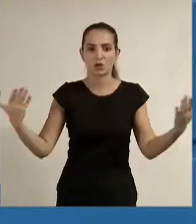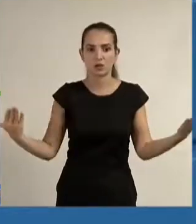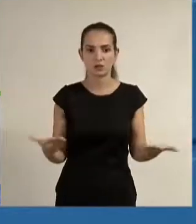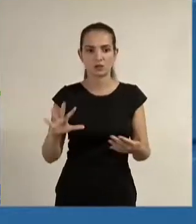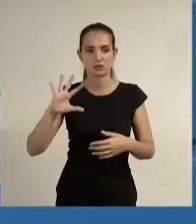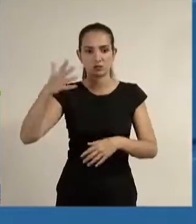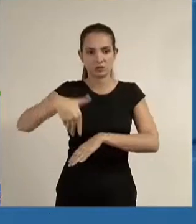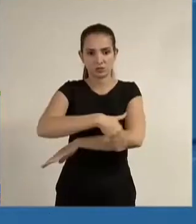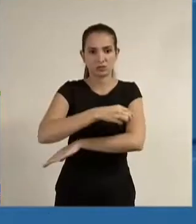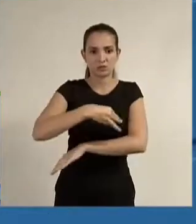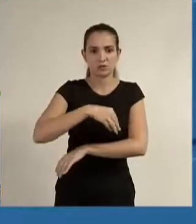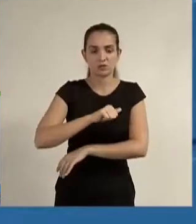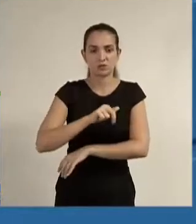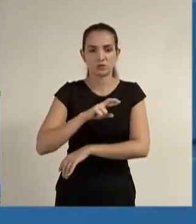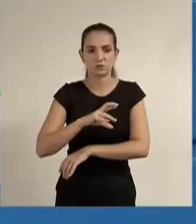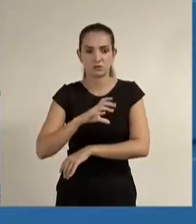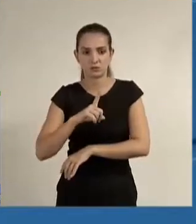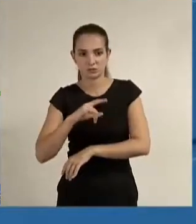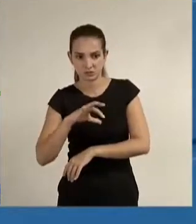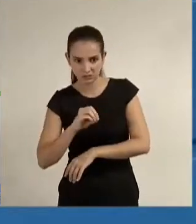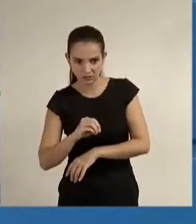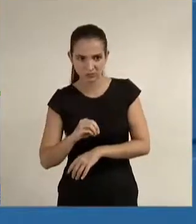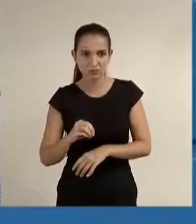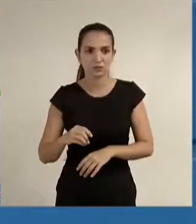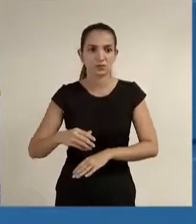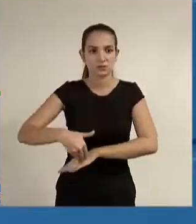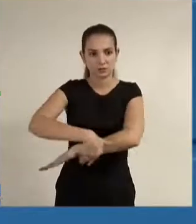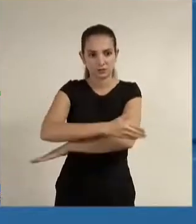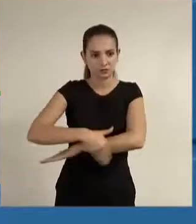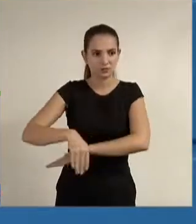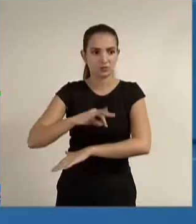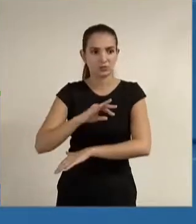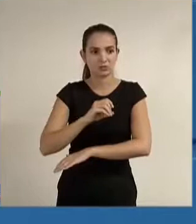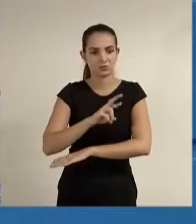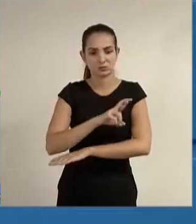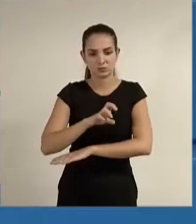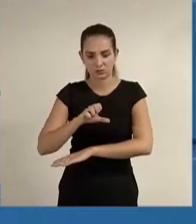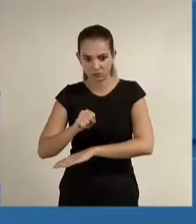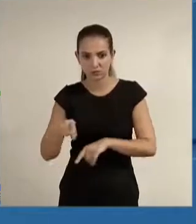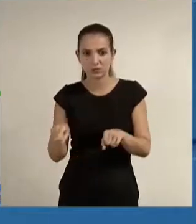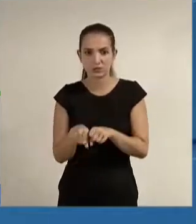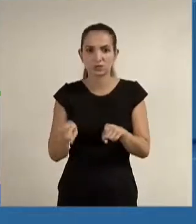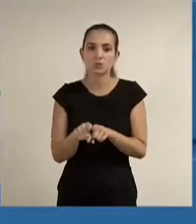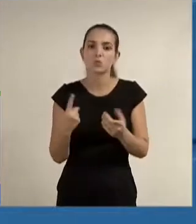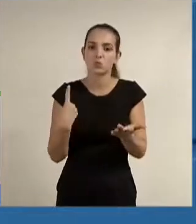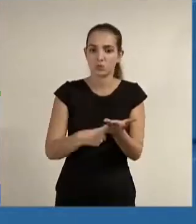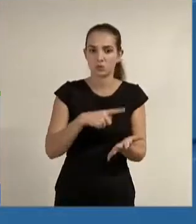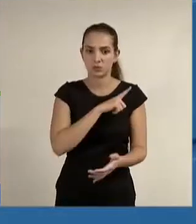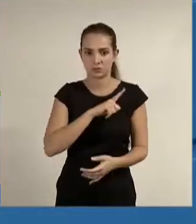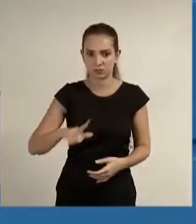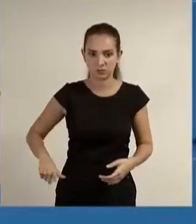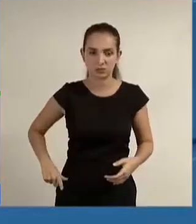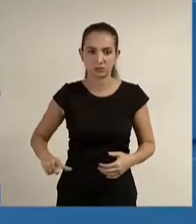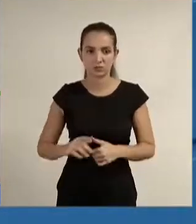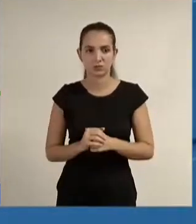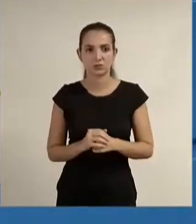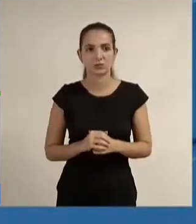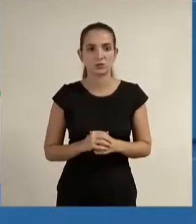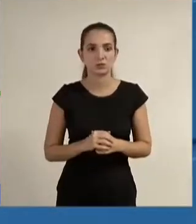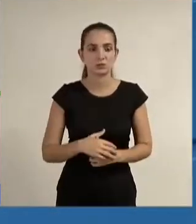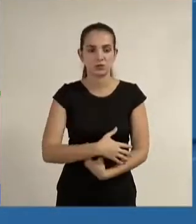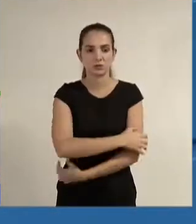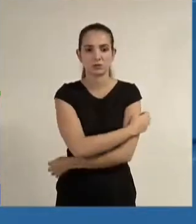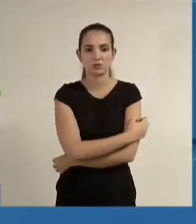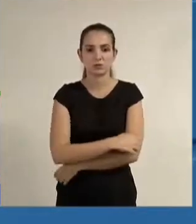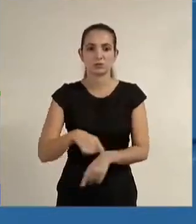na Marcelino, na Joaquim, na Weimar Torres, e do compromisso do governador de, além de fazer